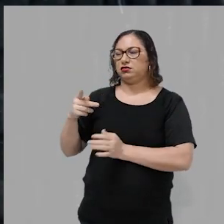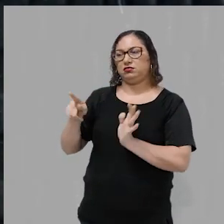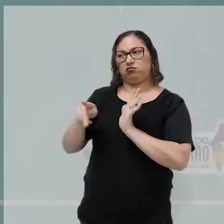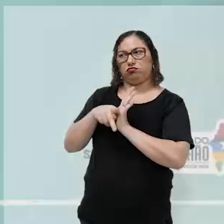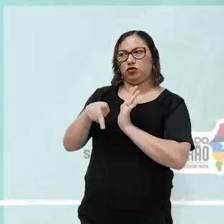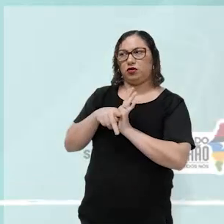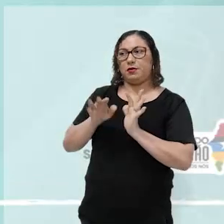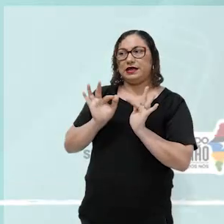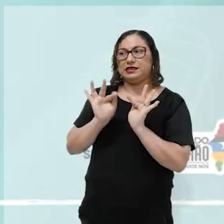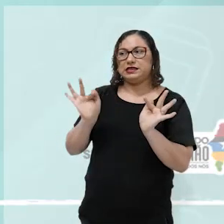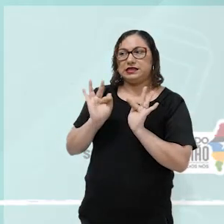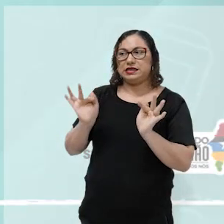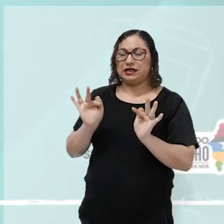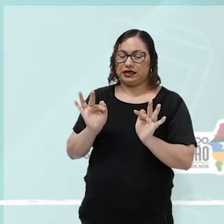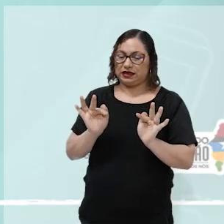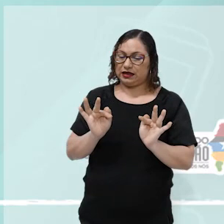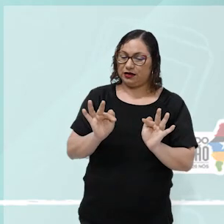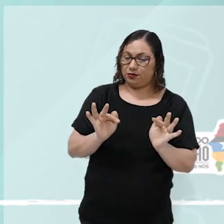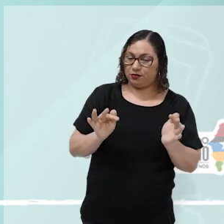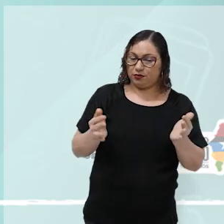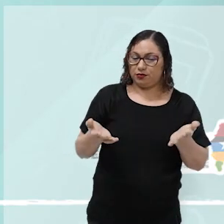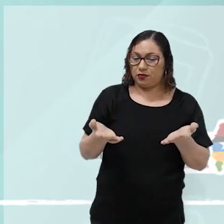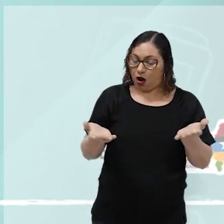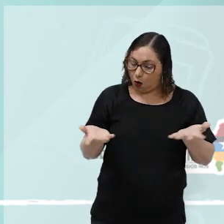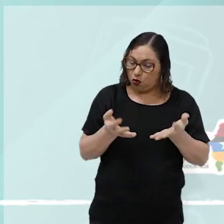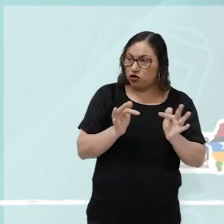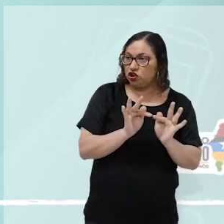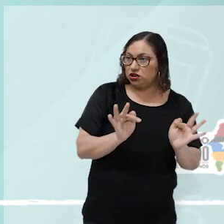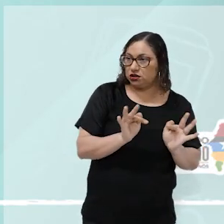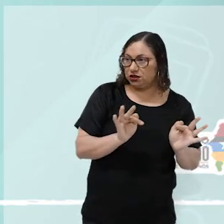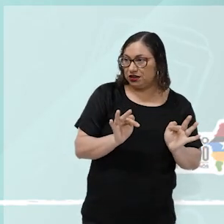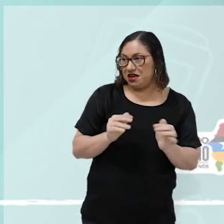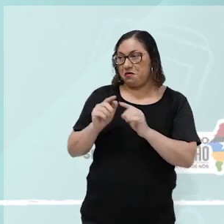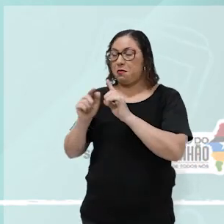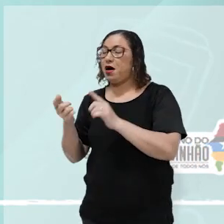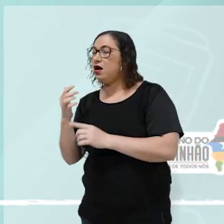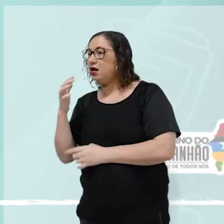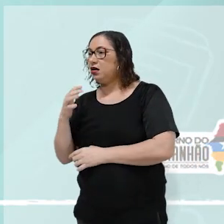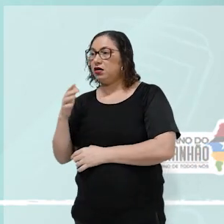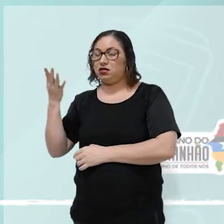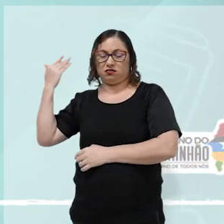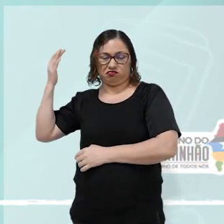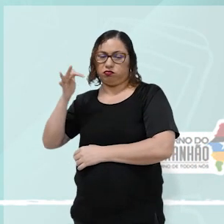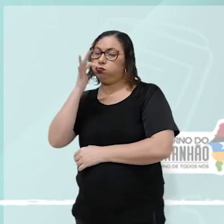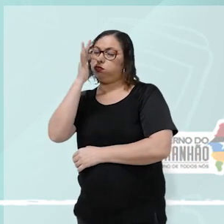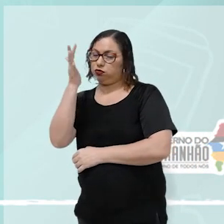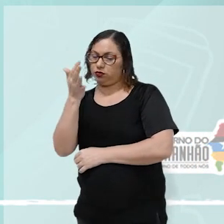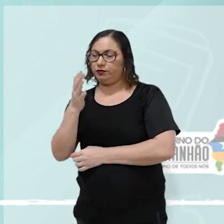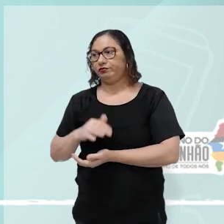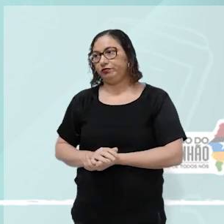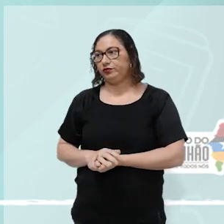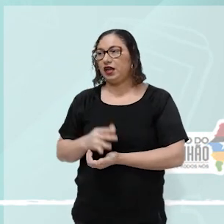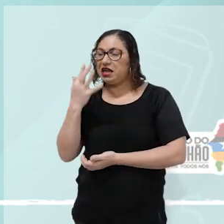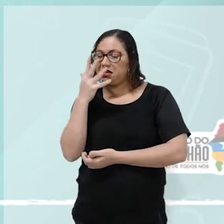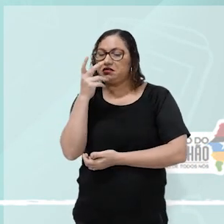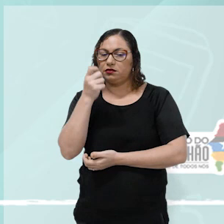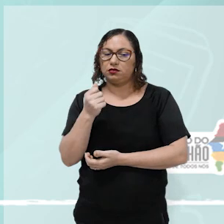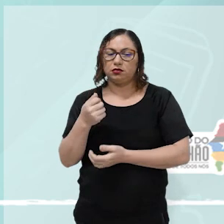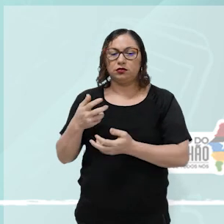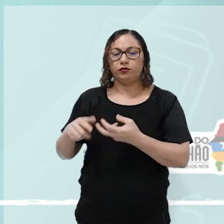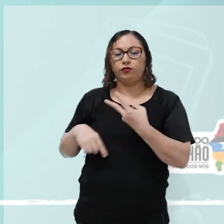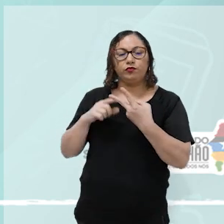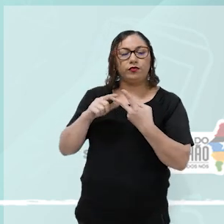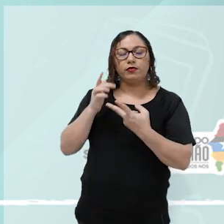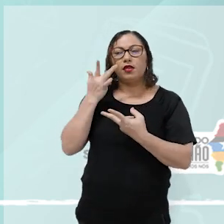bem simples, mas muito sofisticada para a época. Para a gente hoje é simples. Eu não vejo nada simples, isso aqui é muito lindo, né? Nosso próximo artista, top de